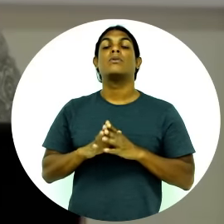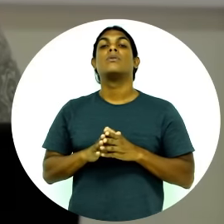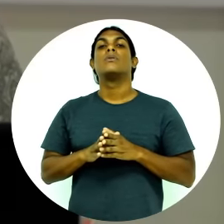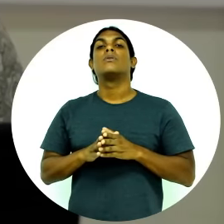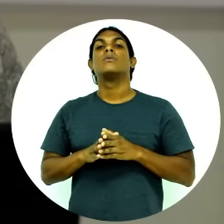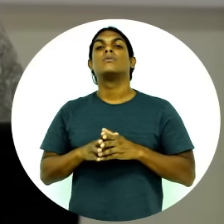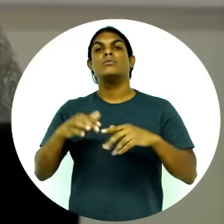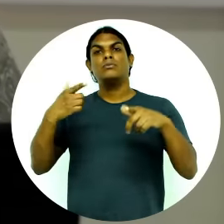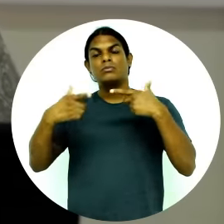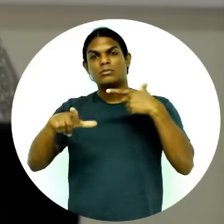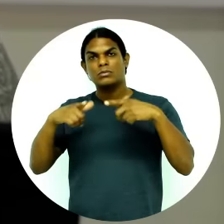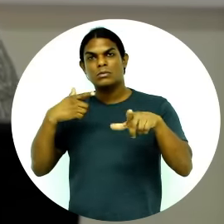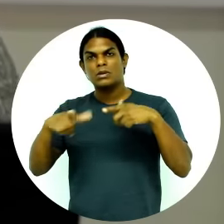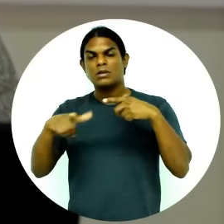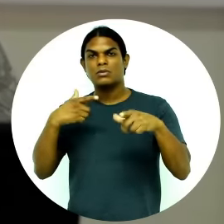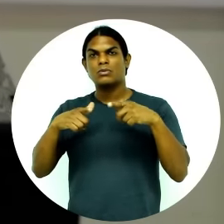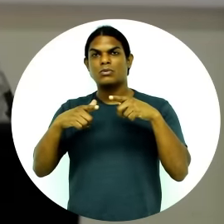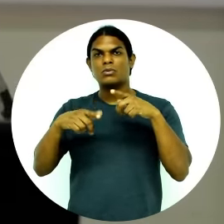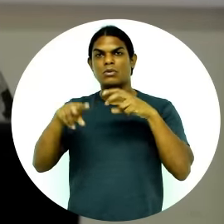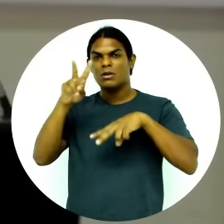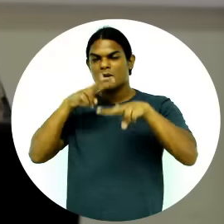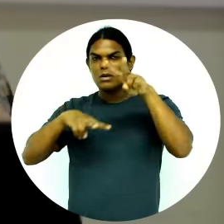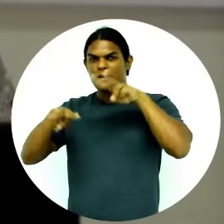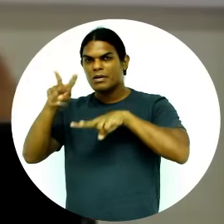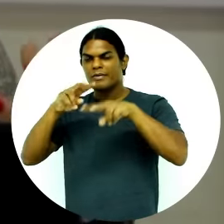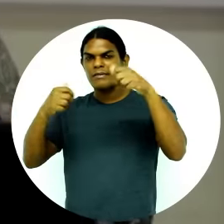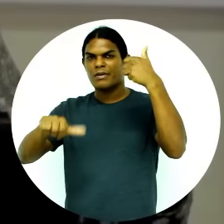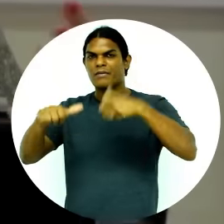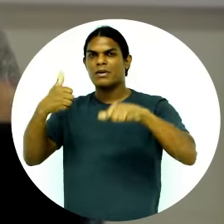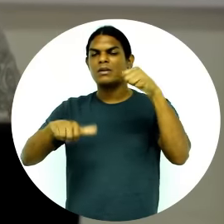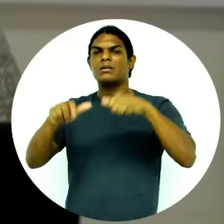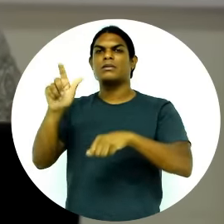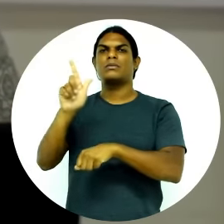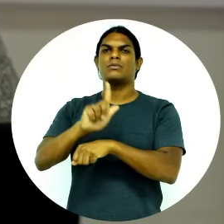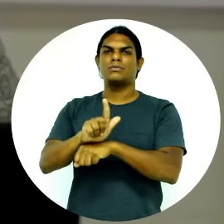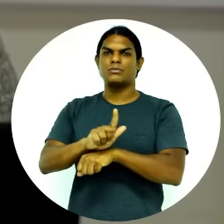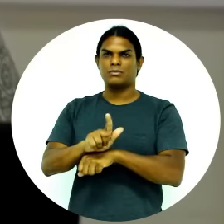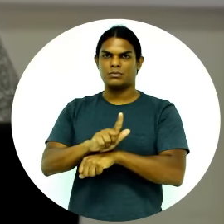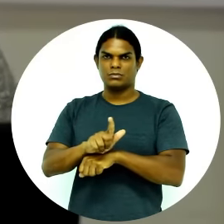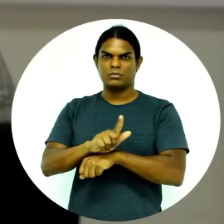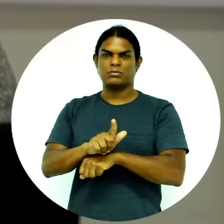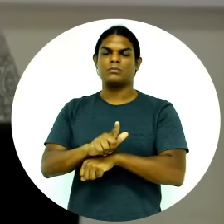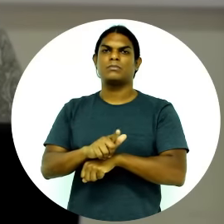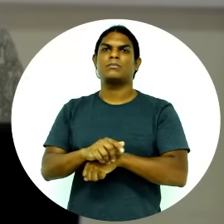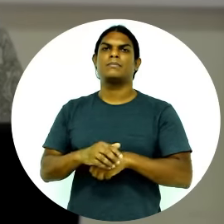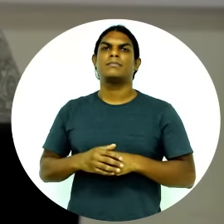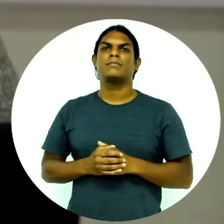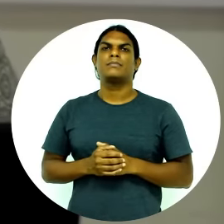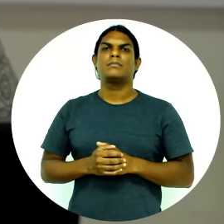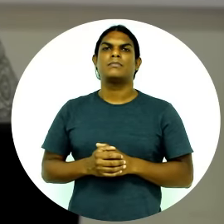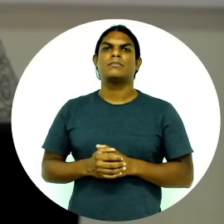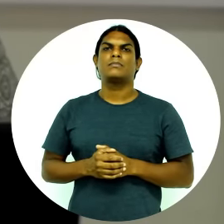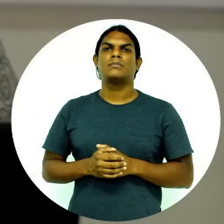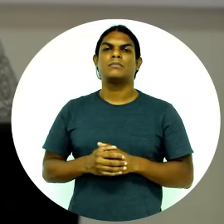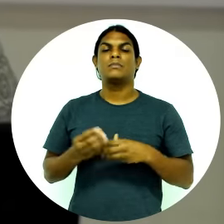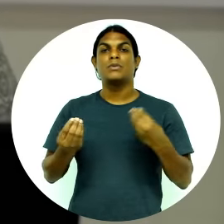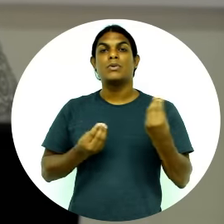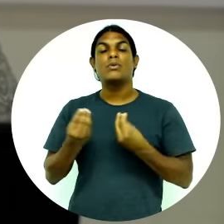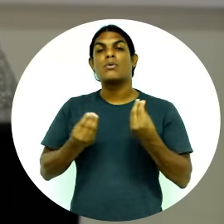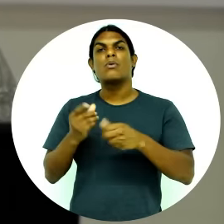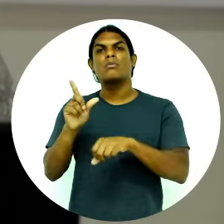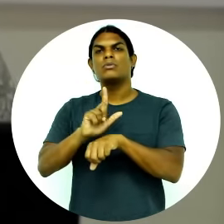sempre participam do processo. E os transitórios é que eventualmente entram para se juntar aos membros permanentes.